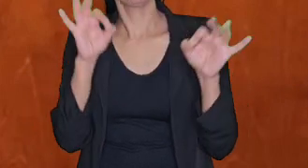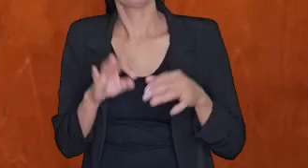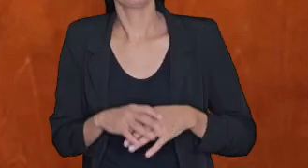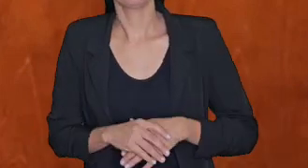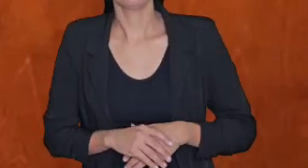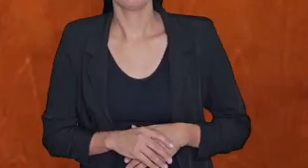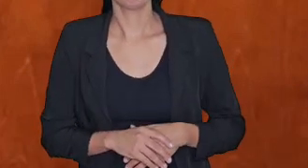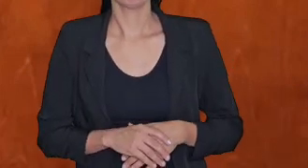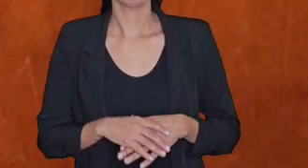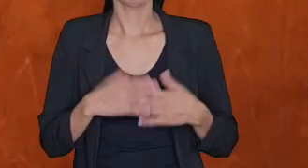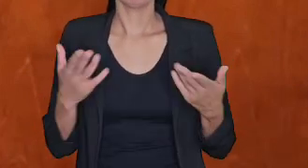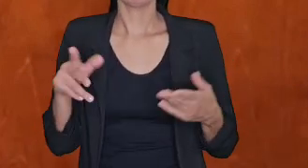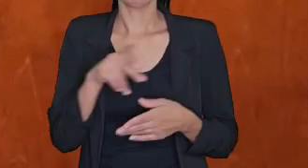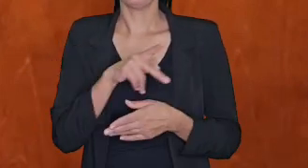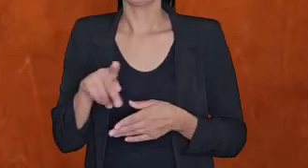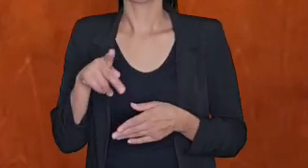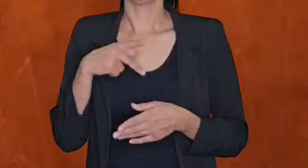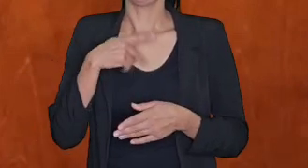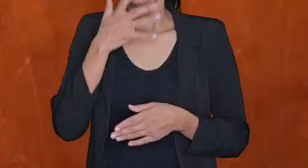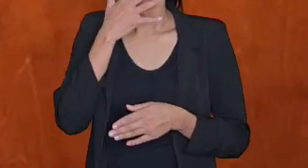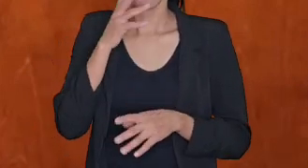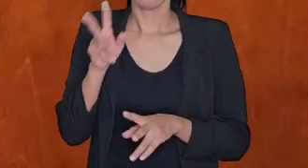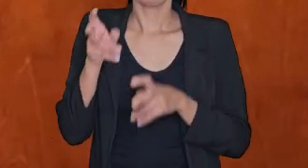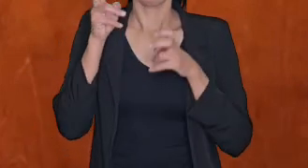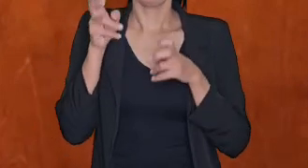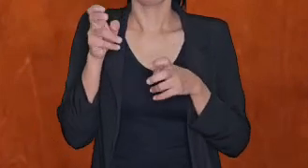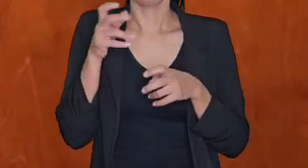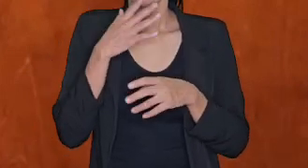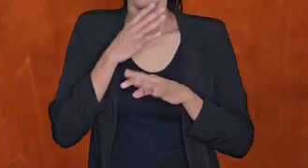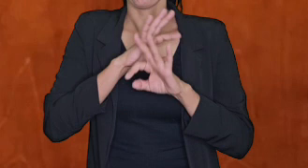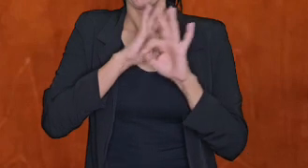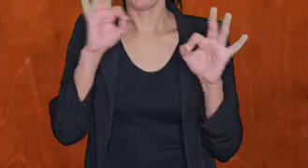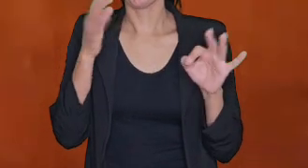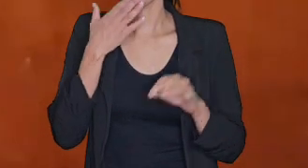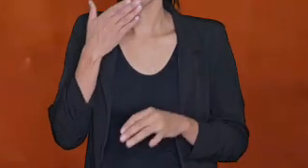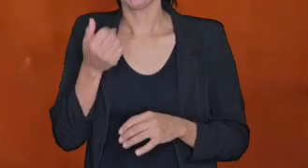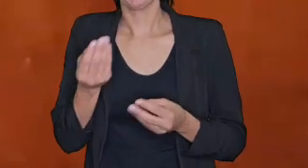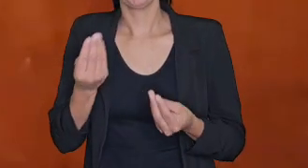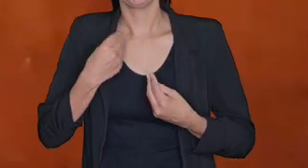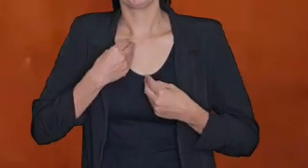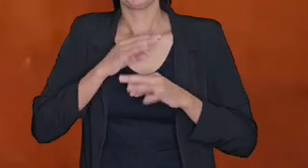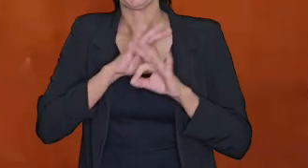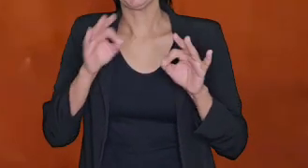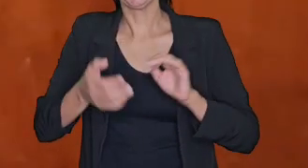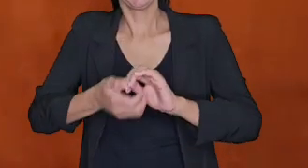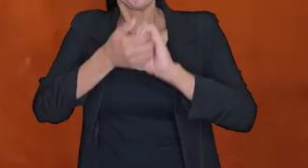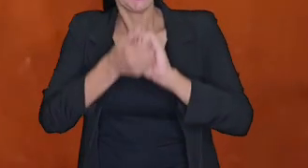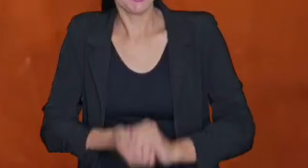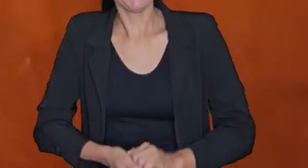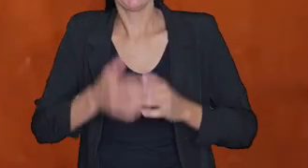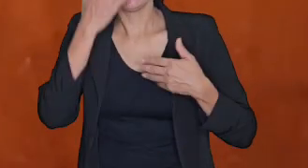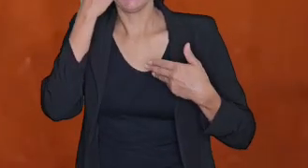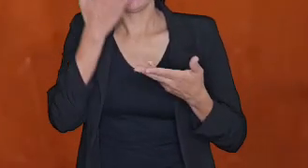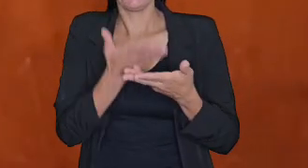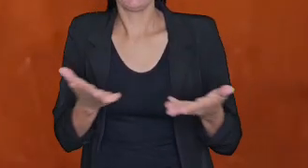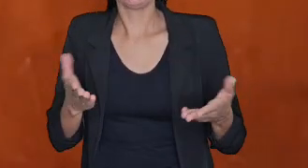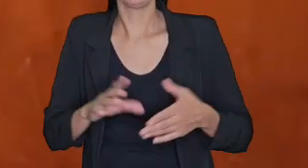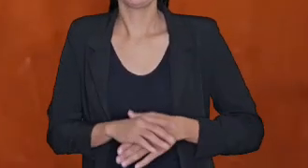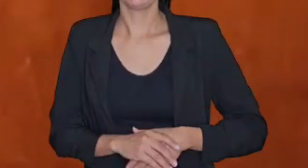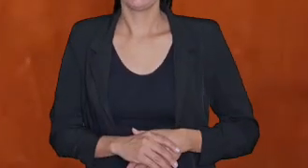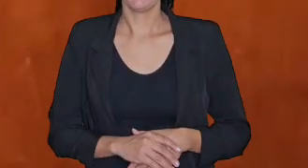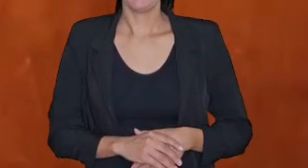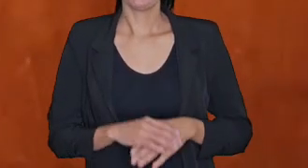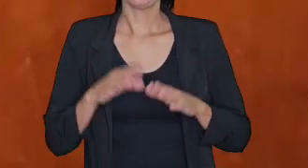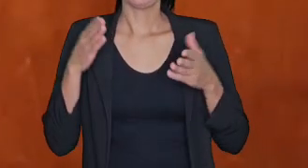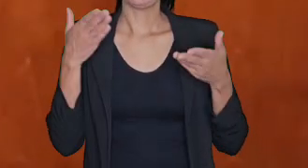vê-los muito bem-sucedidos, né? Então, professor não há coisa mais realizadora do que isso. Então,